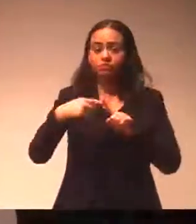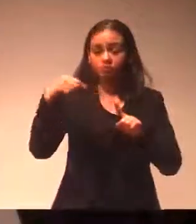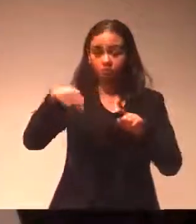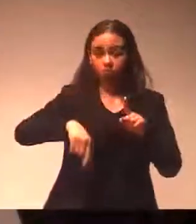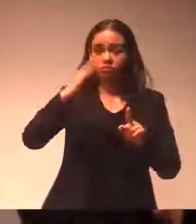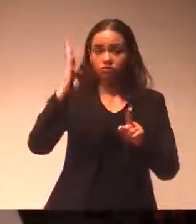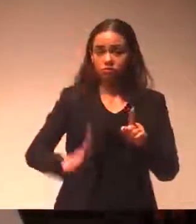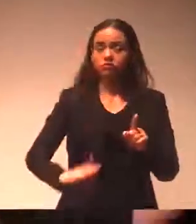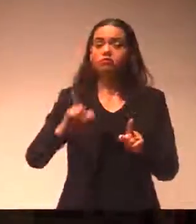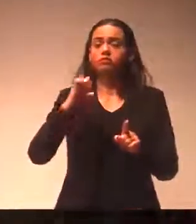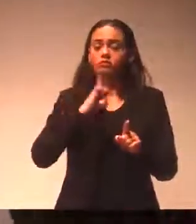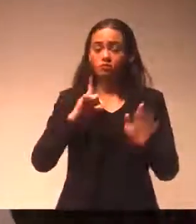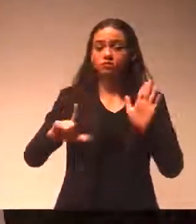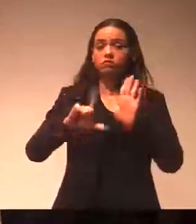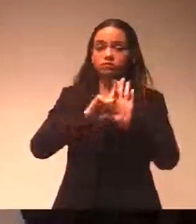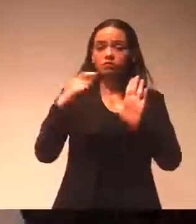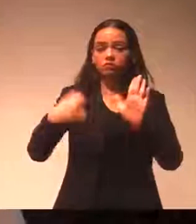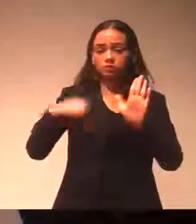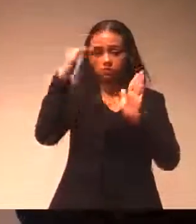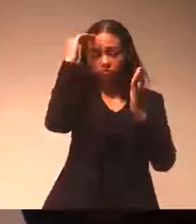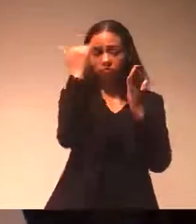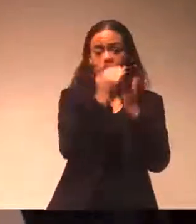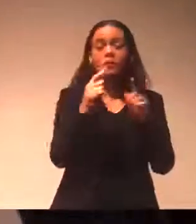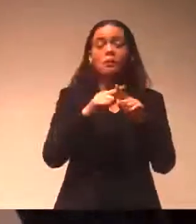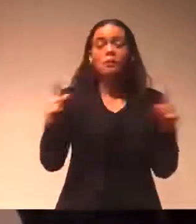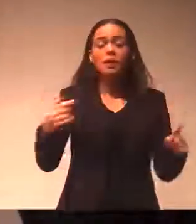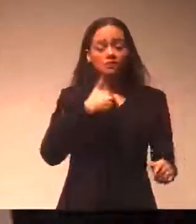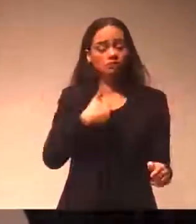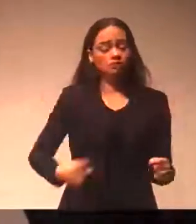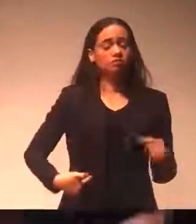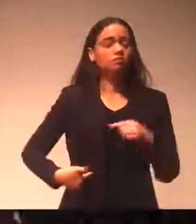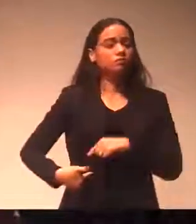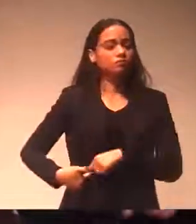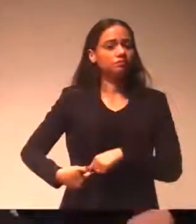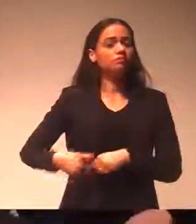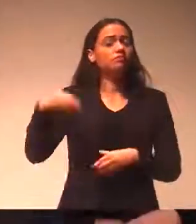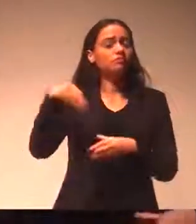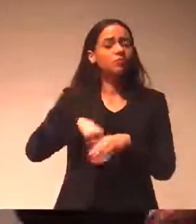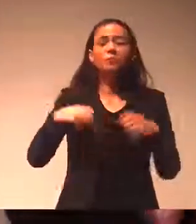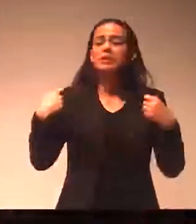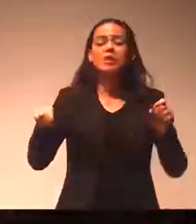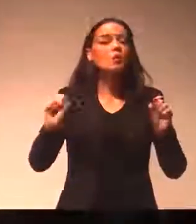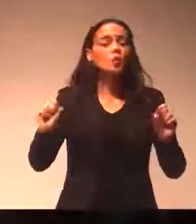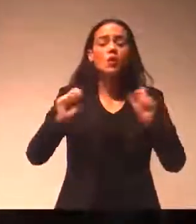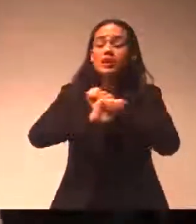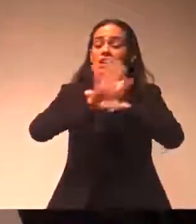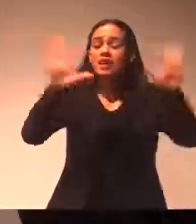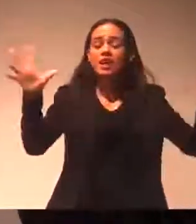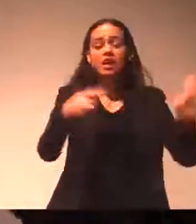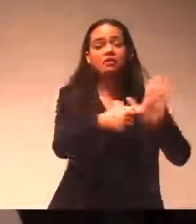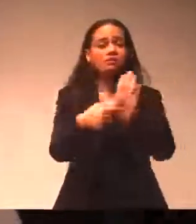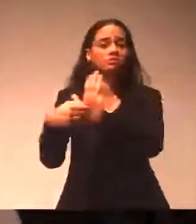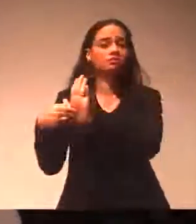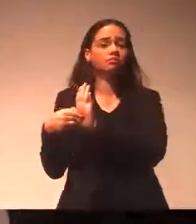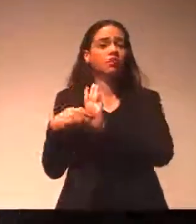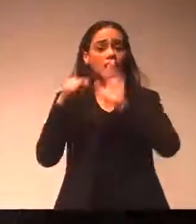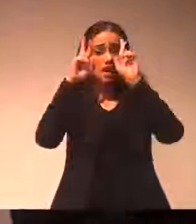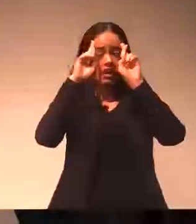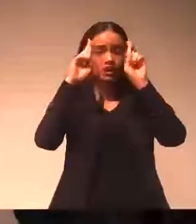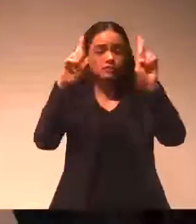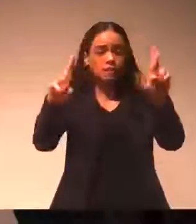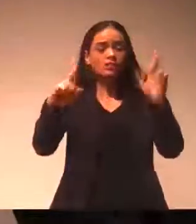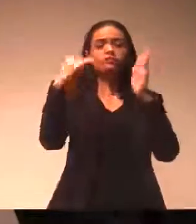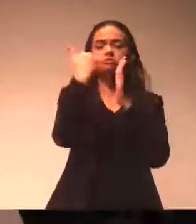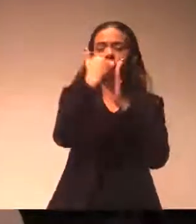serviço público, a regra é publicidade, transparência, respeito aos